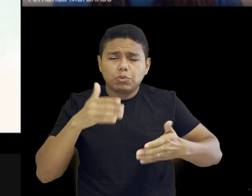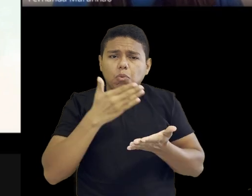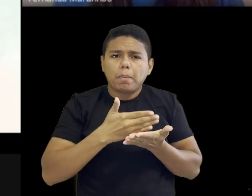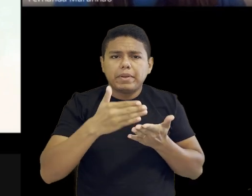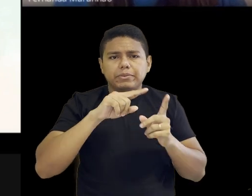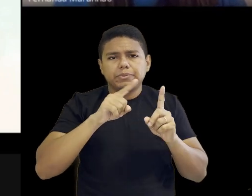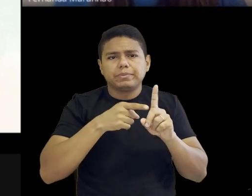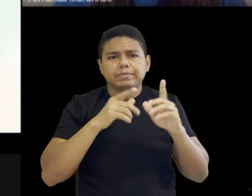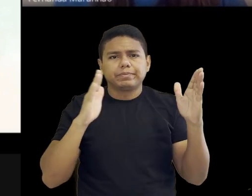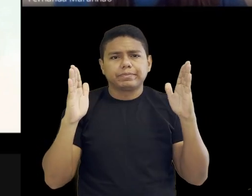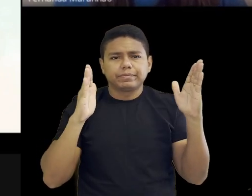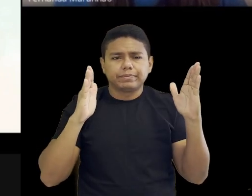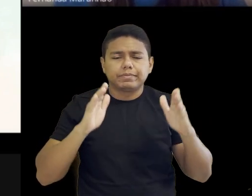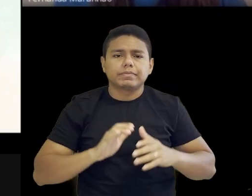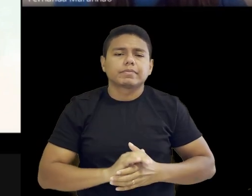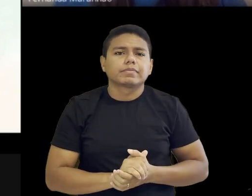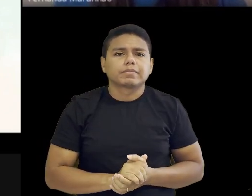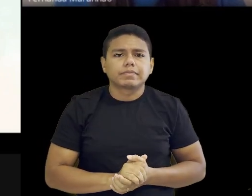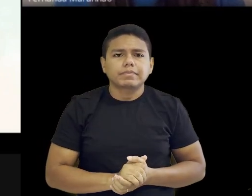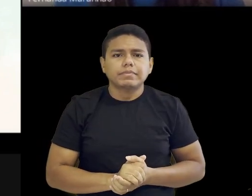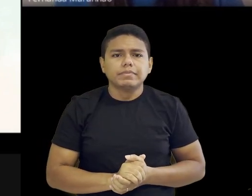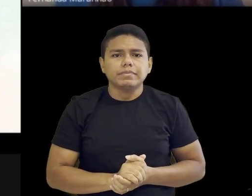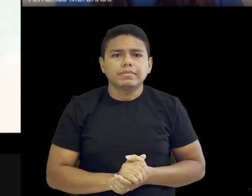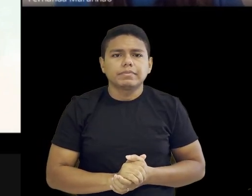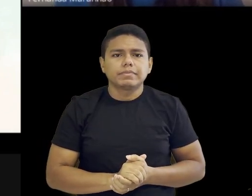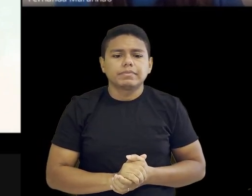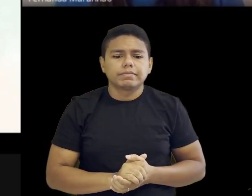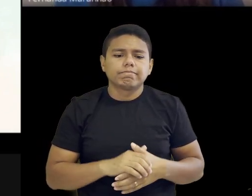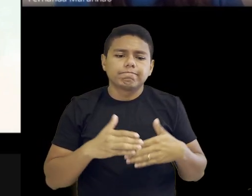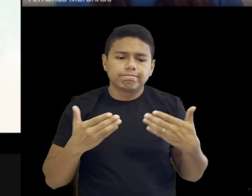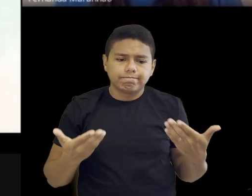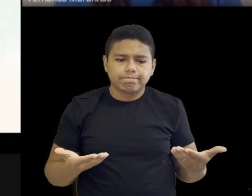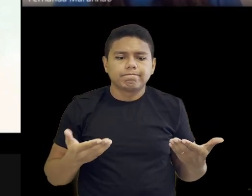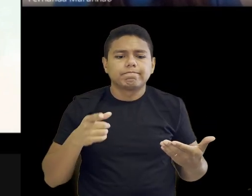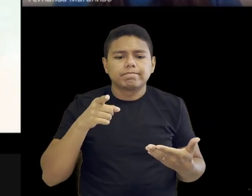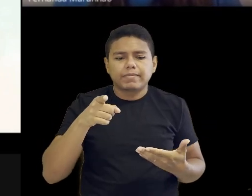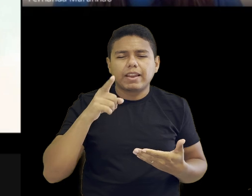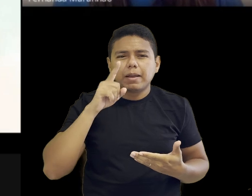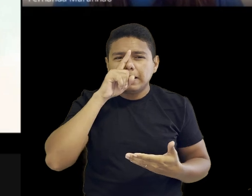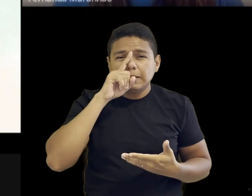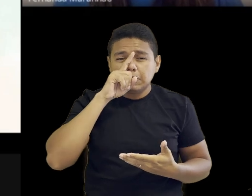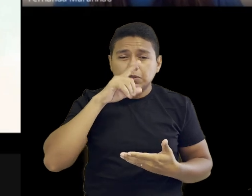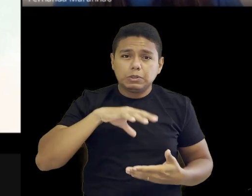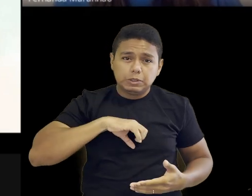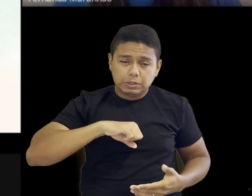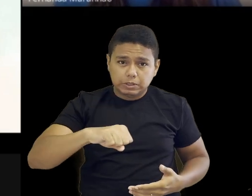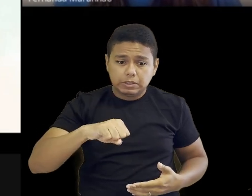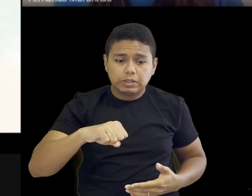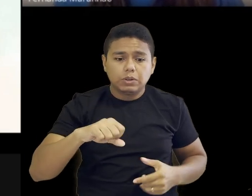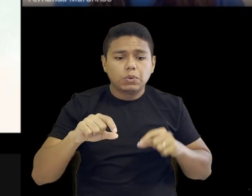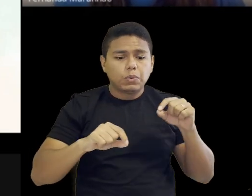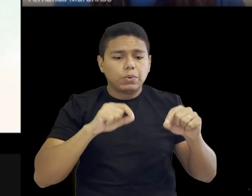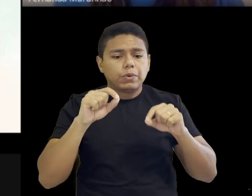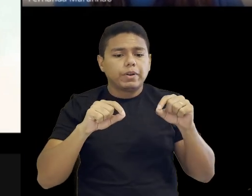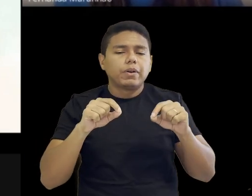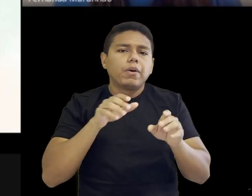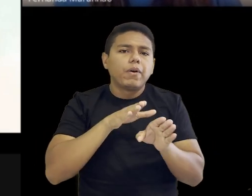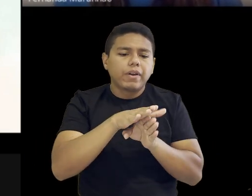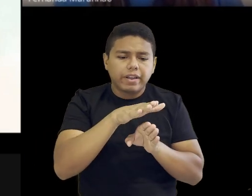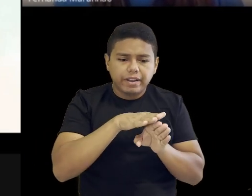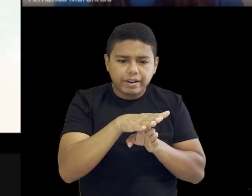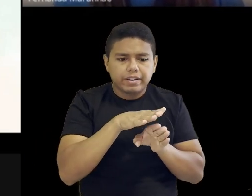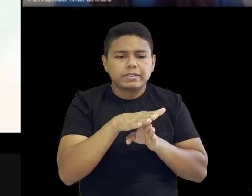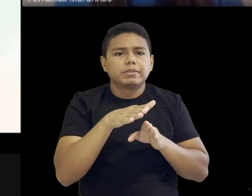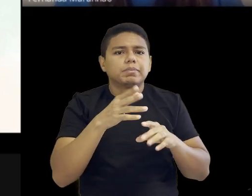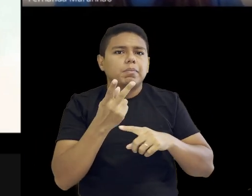que têm esse sangramento no começo da gravidez. Na ameaça de abortamento, então, o manejo deve tratar de orientações em caso de aumento